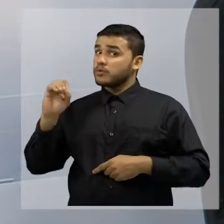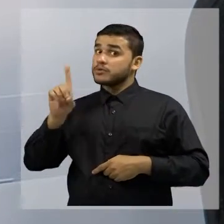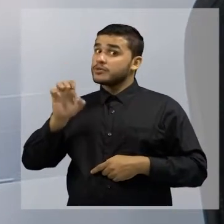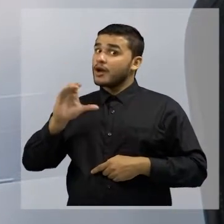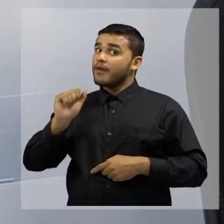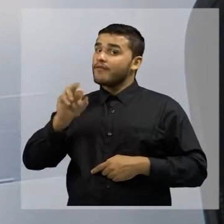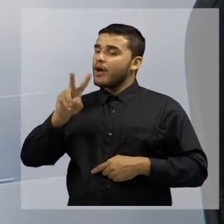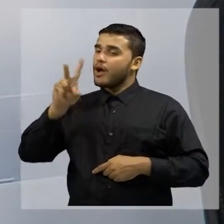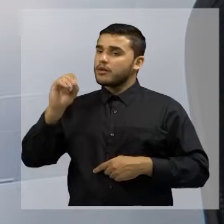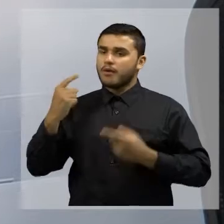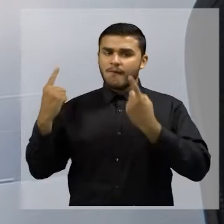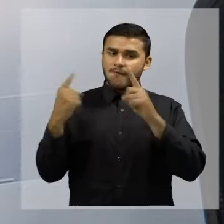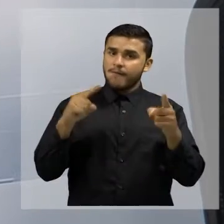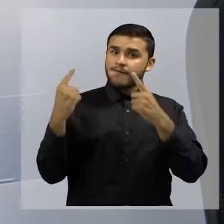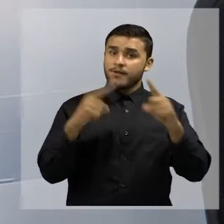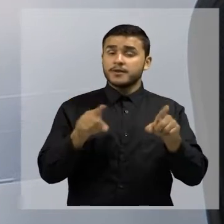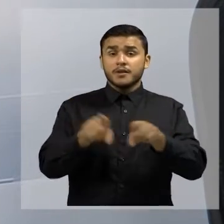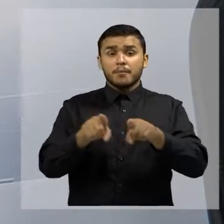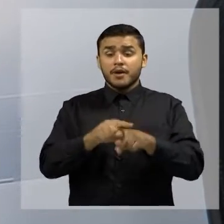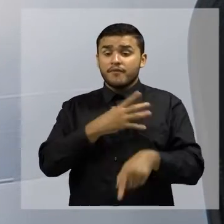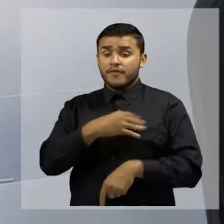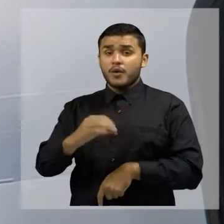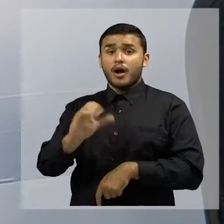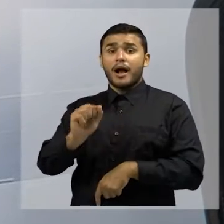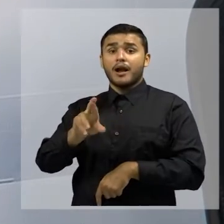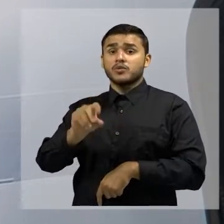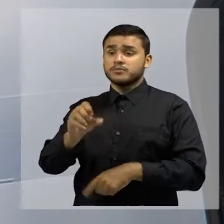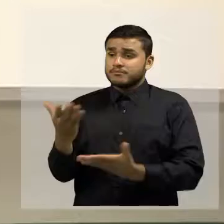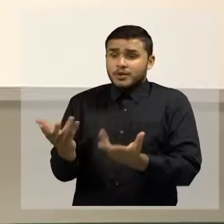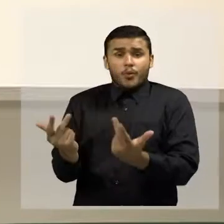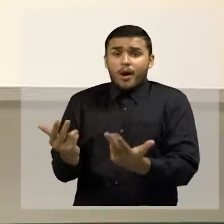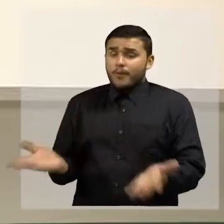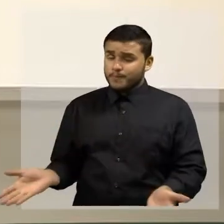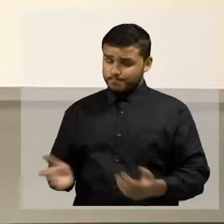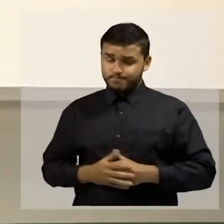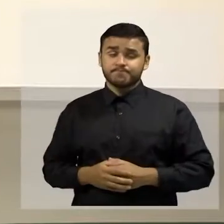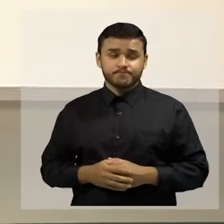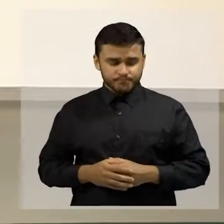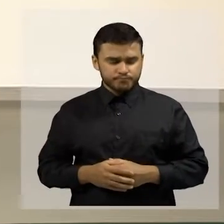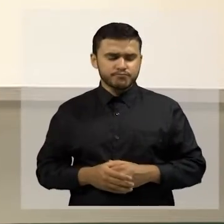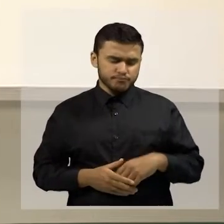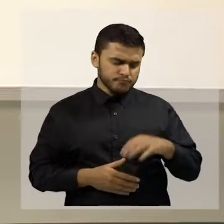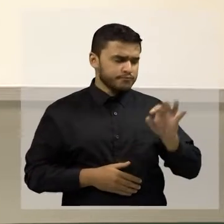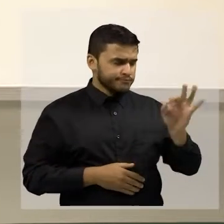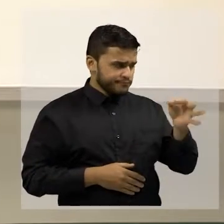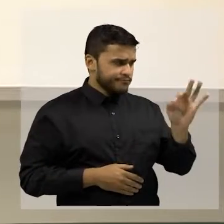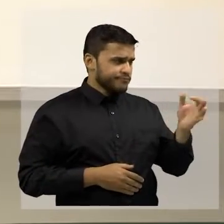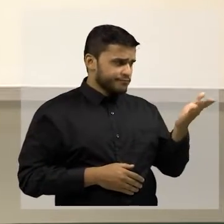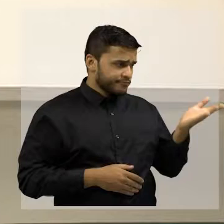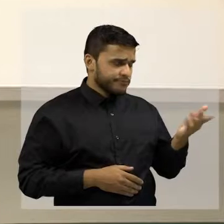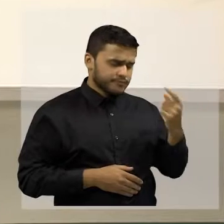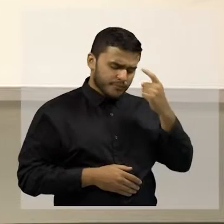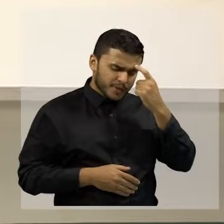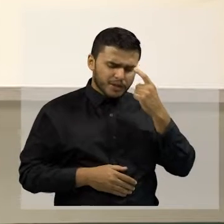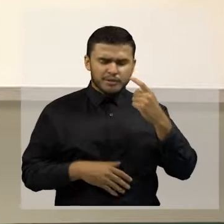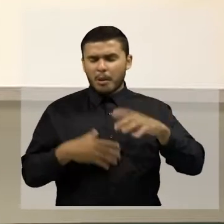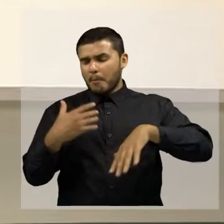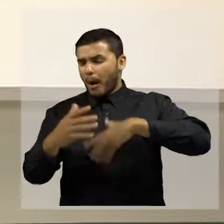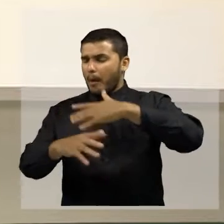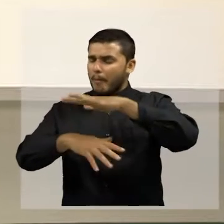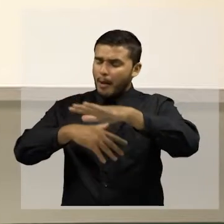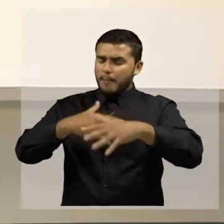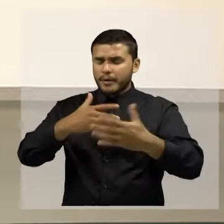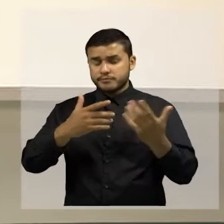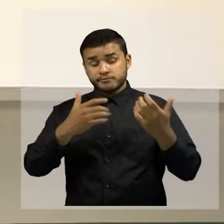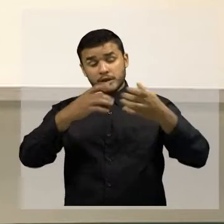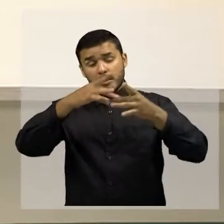do presidente, Carlos Bolsonaro. Agora, todo esse imbróglio que você